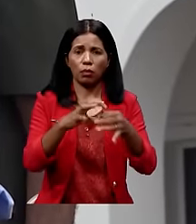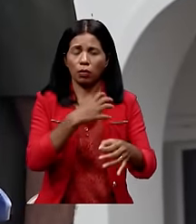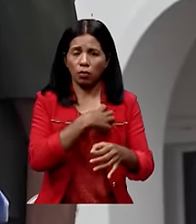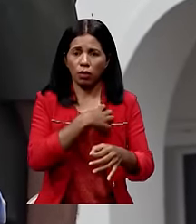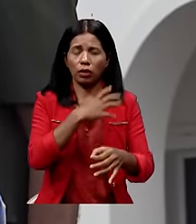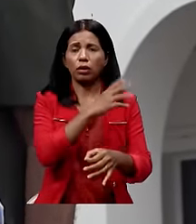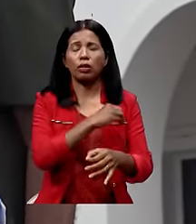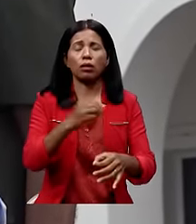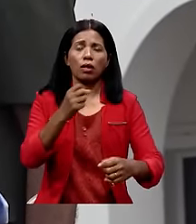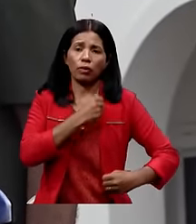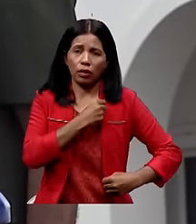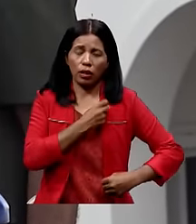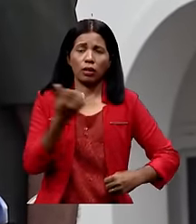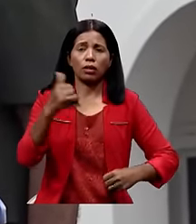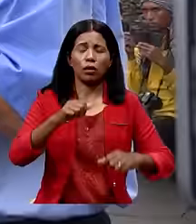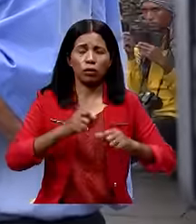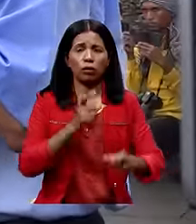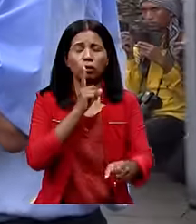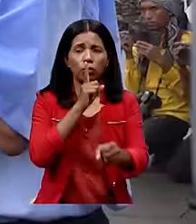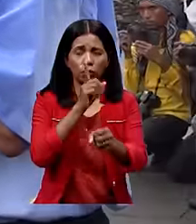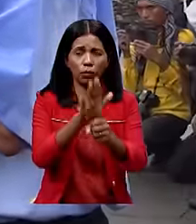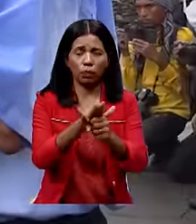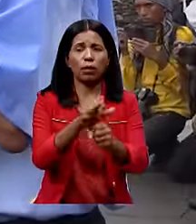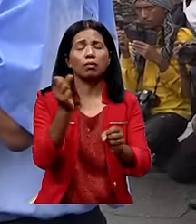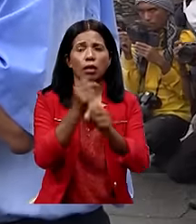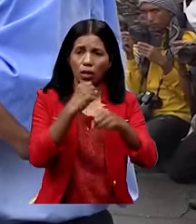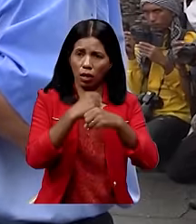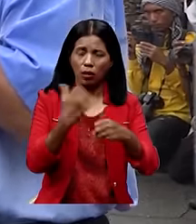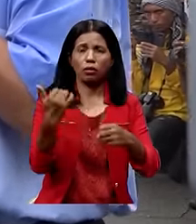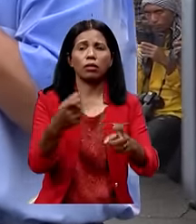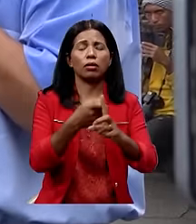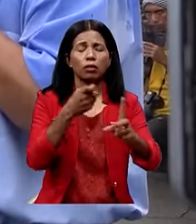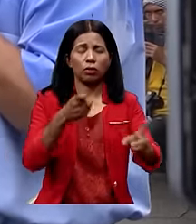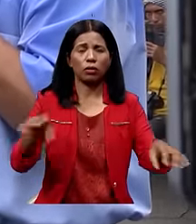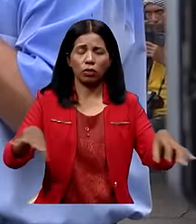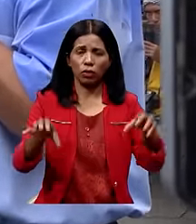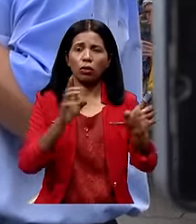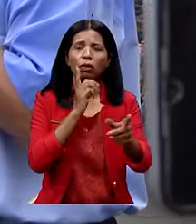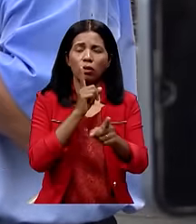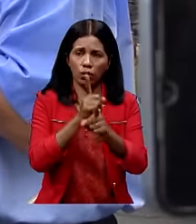FFreteli sira atu cumpli na fatin juramento nebe mak halo ona li husi servisu ho profesional.